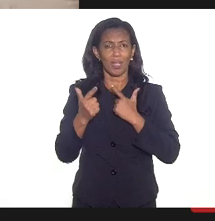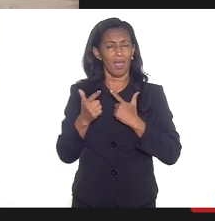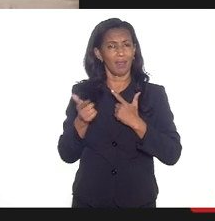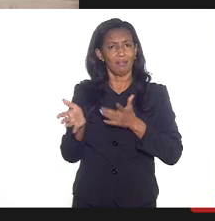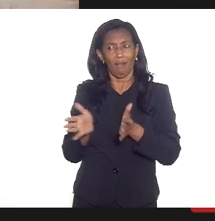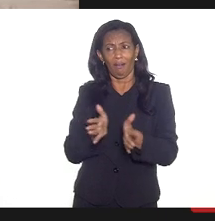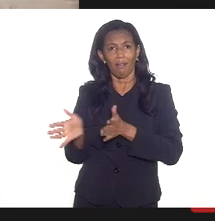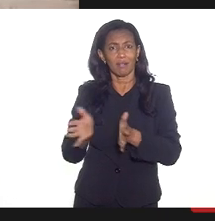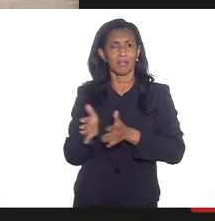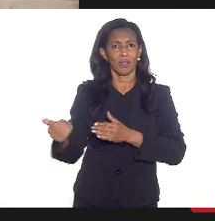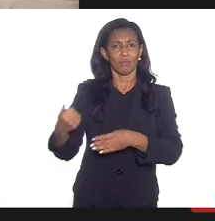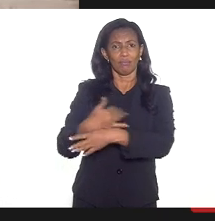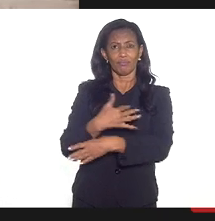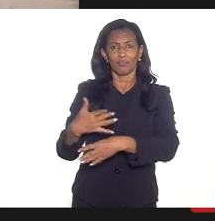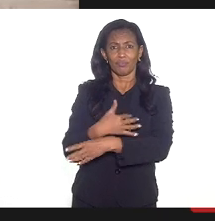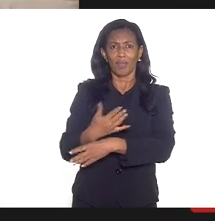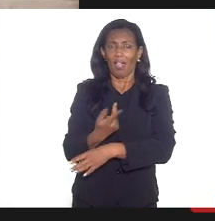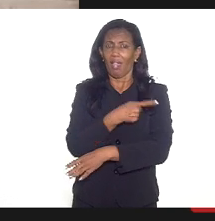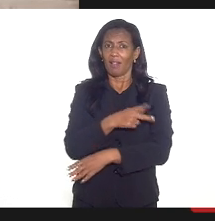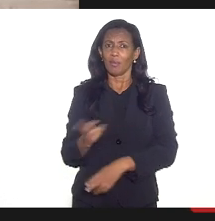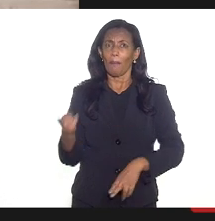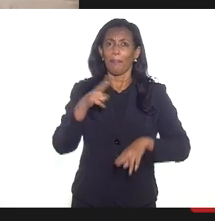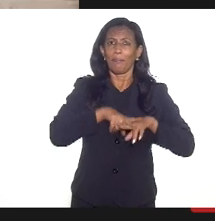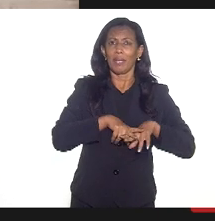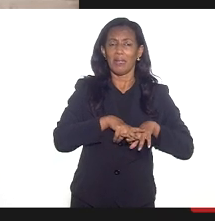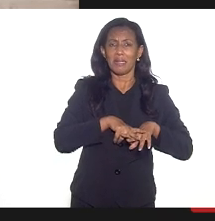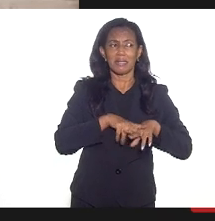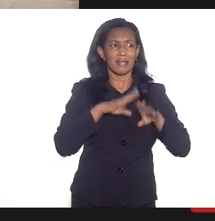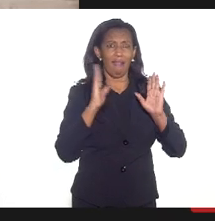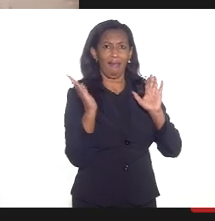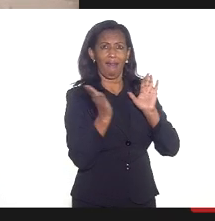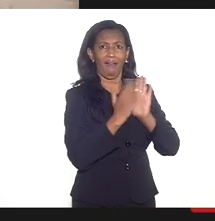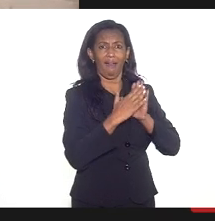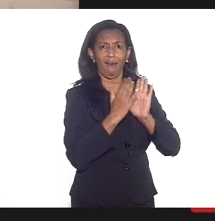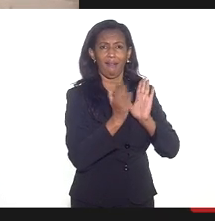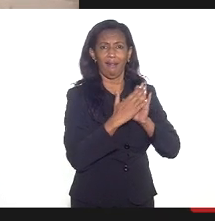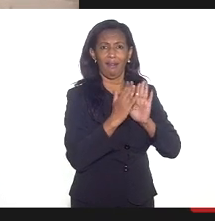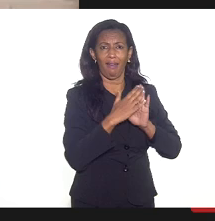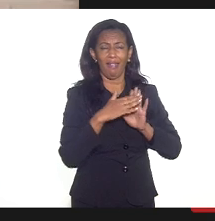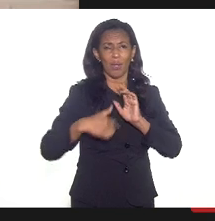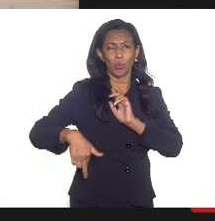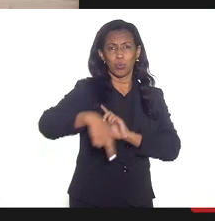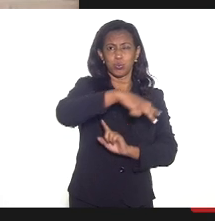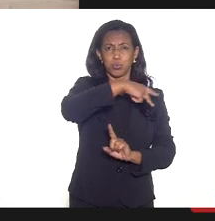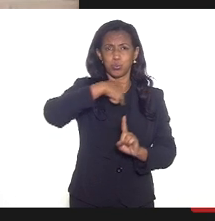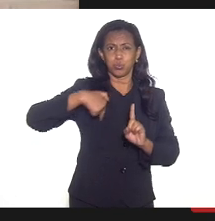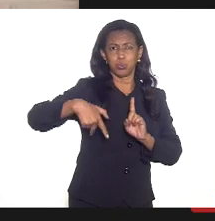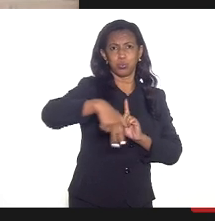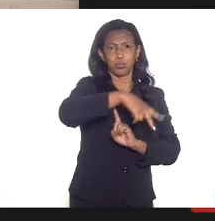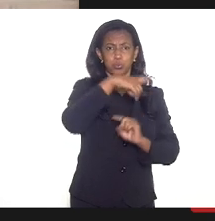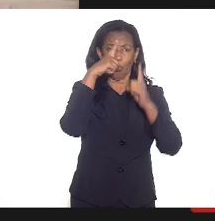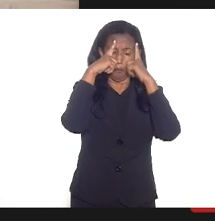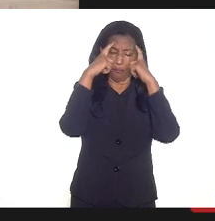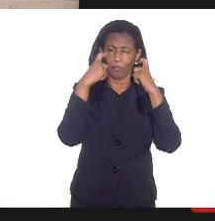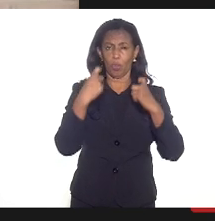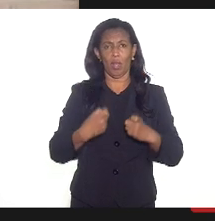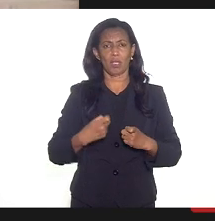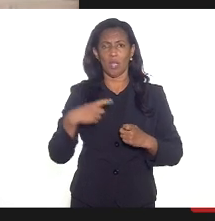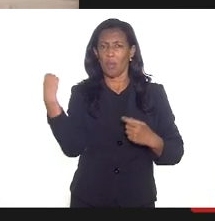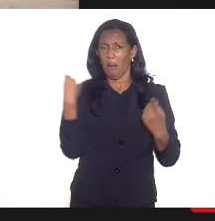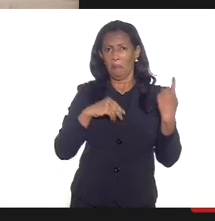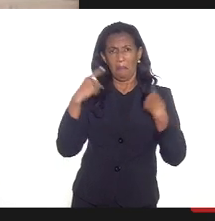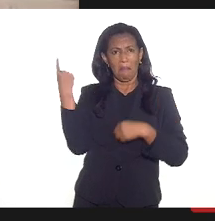mobilidade na cidade, porque elas são presas, elas são encarceradas. É um ciclo de violência, não é só o espancamento,